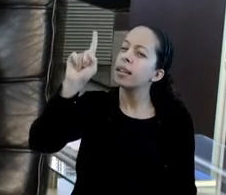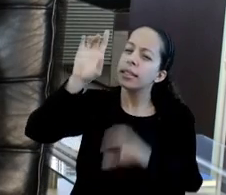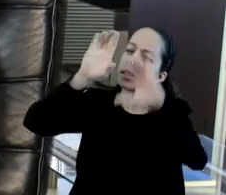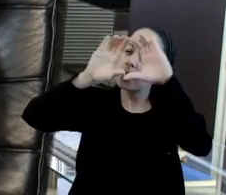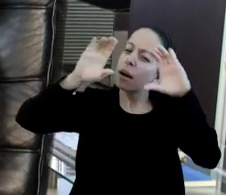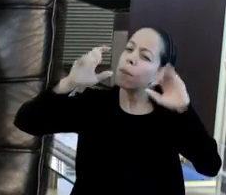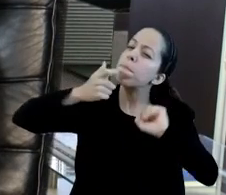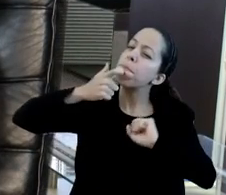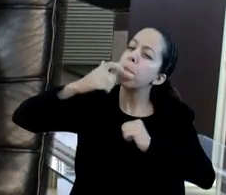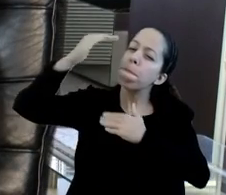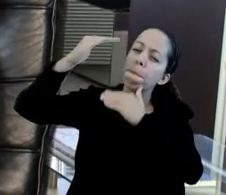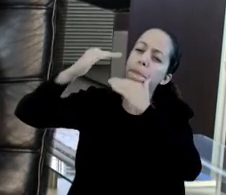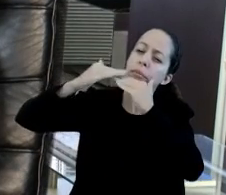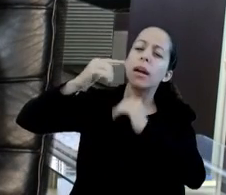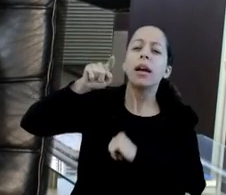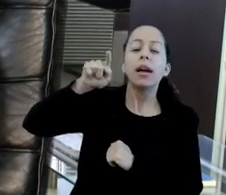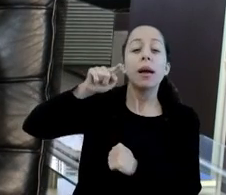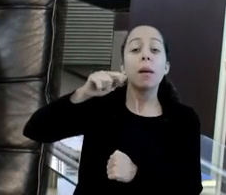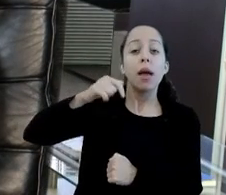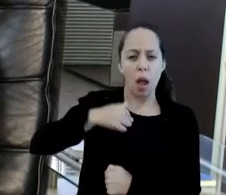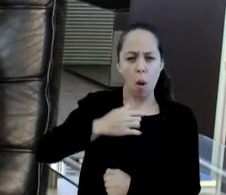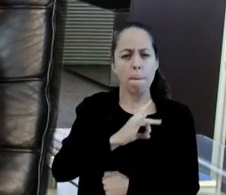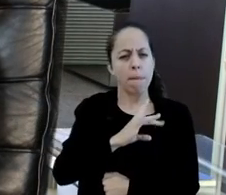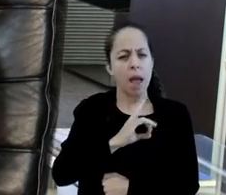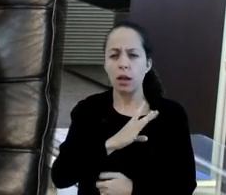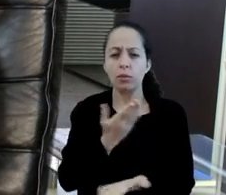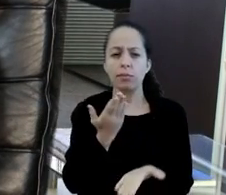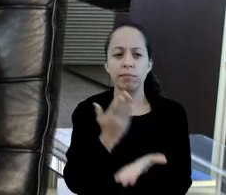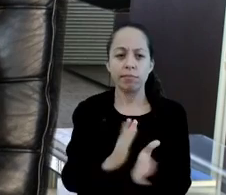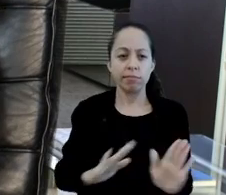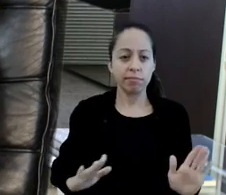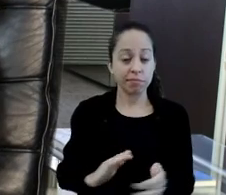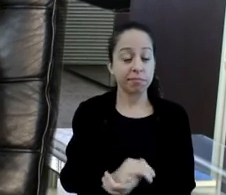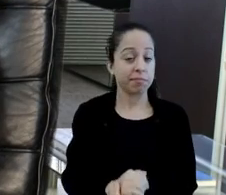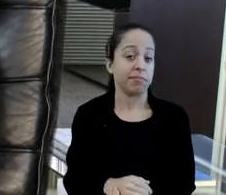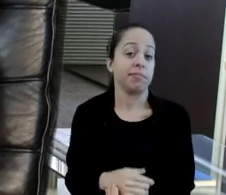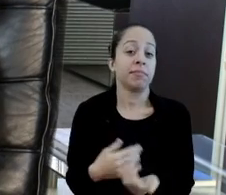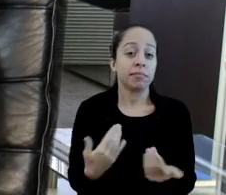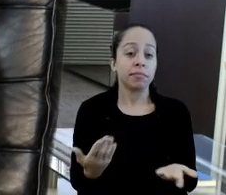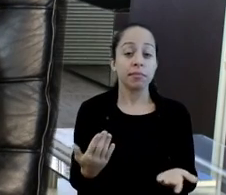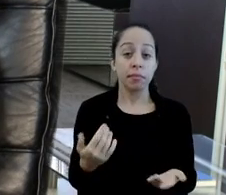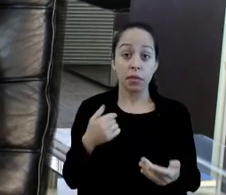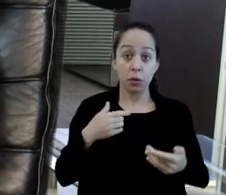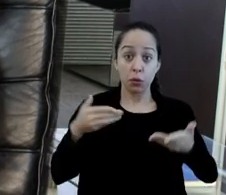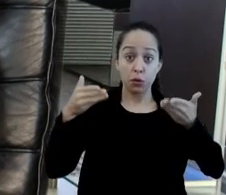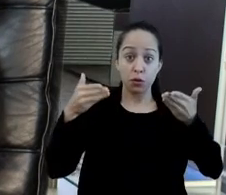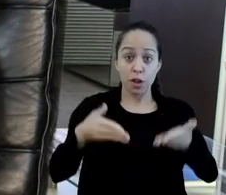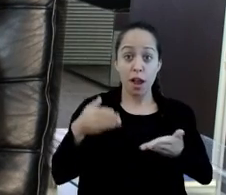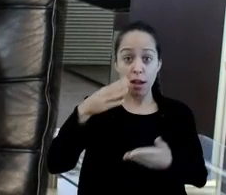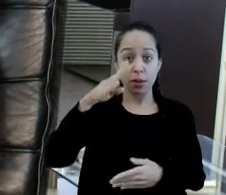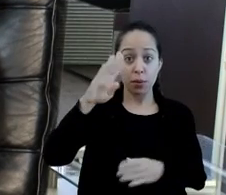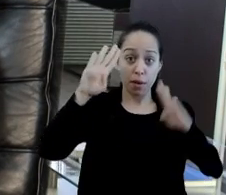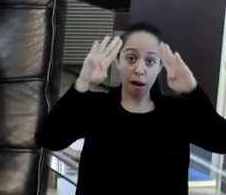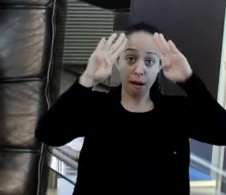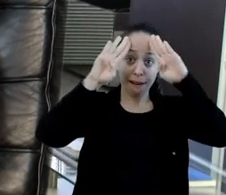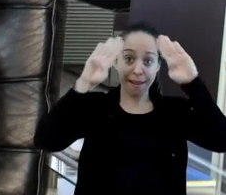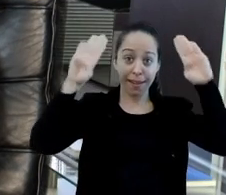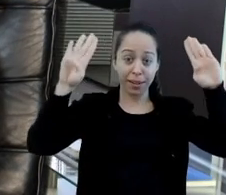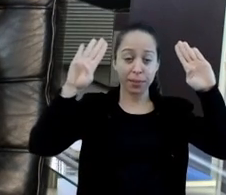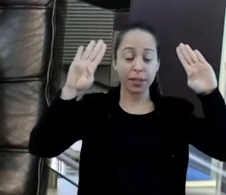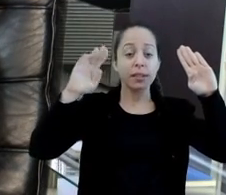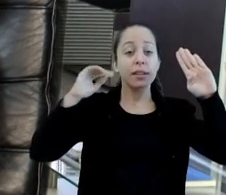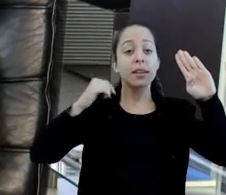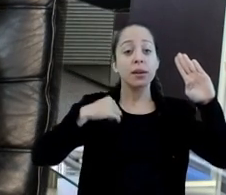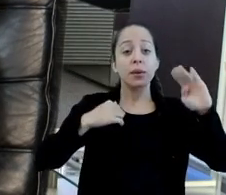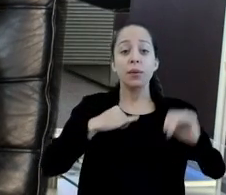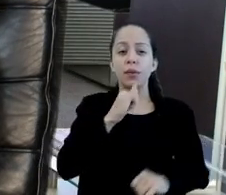meu medo acabou. E doutor, eu chego no aeroporto agora, a minha terceira palavra que eu